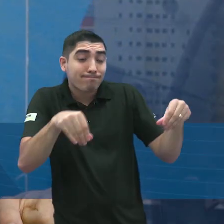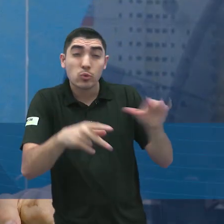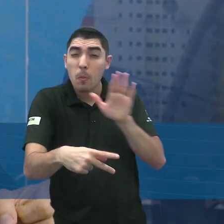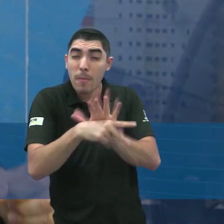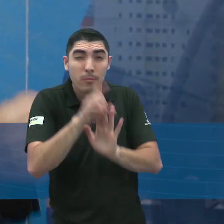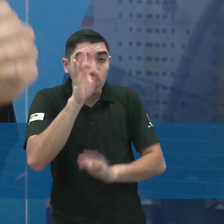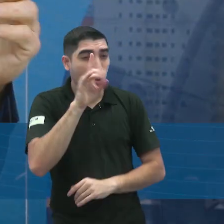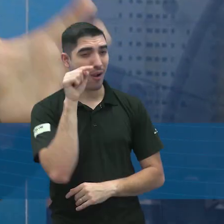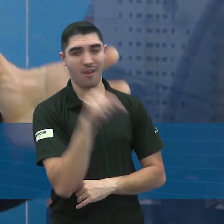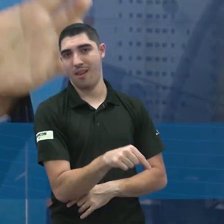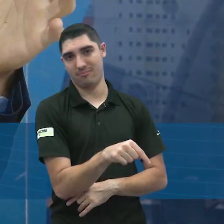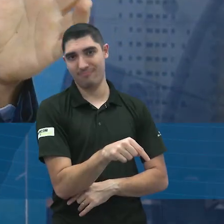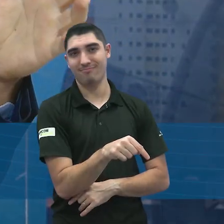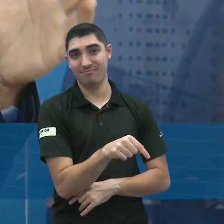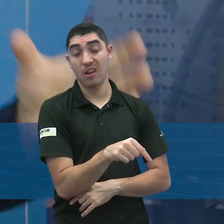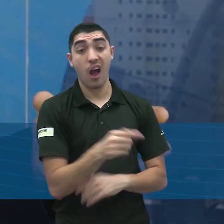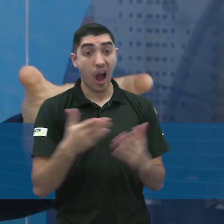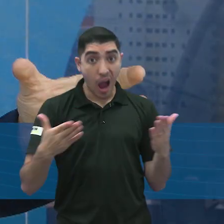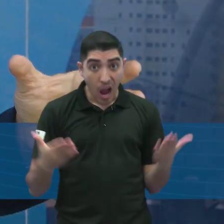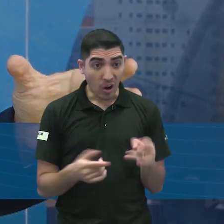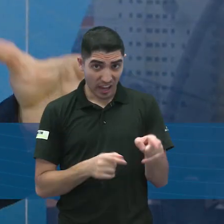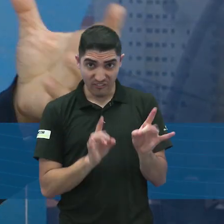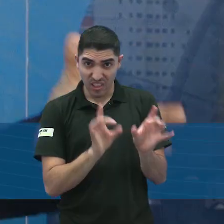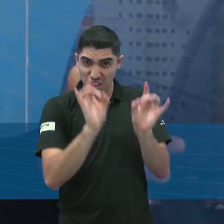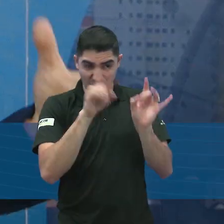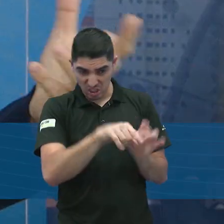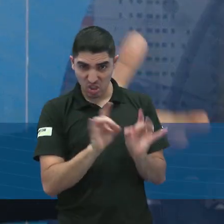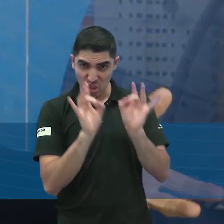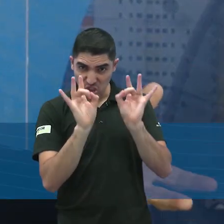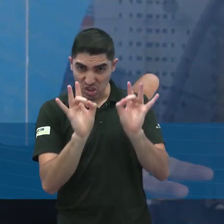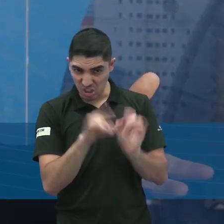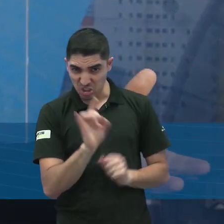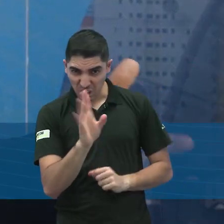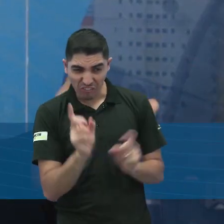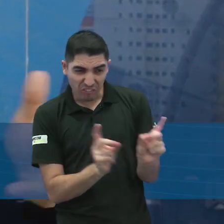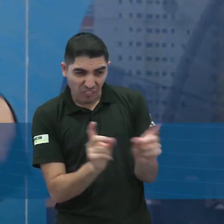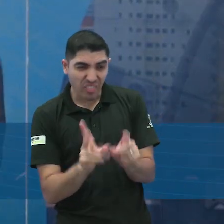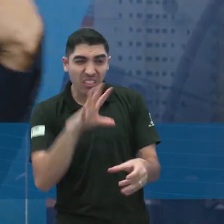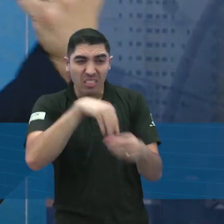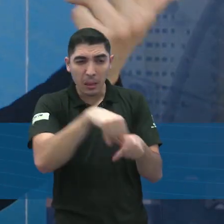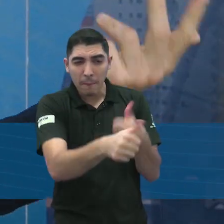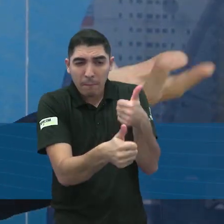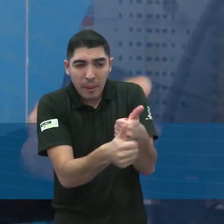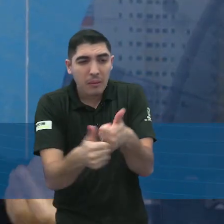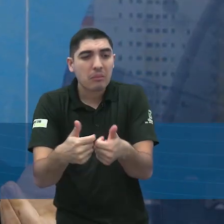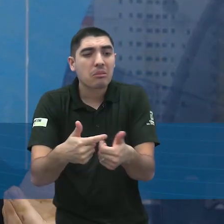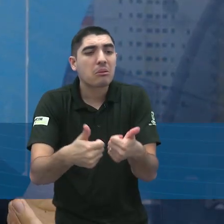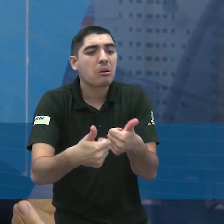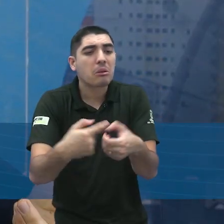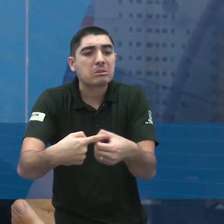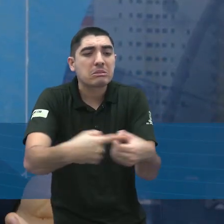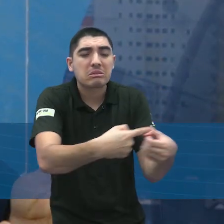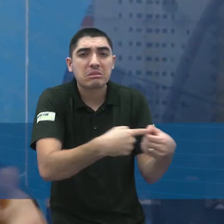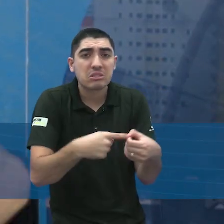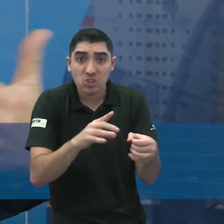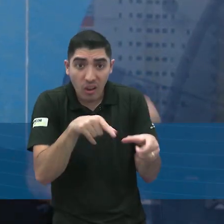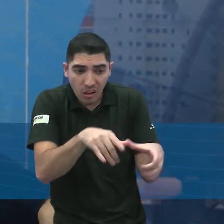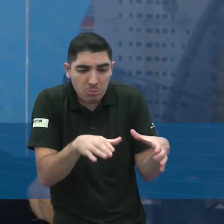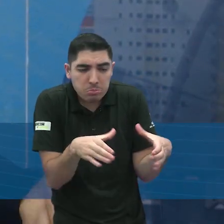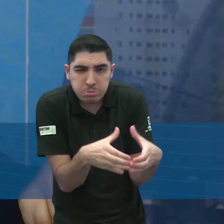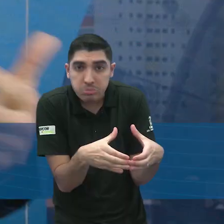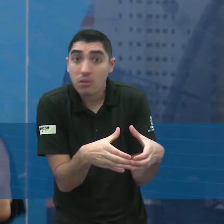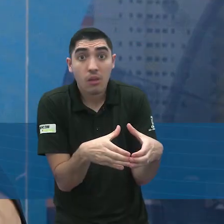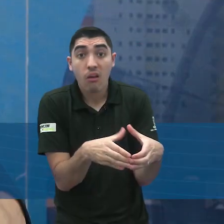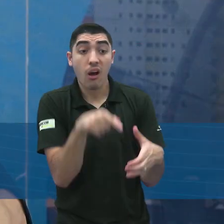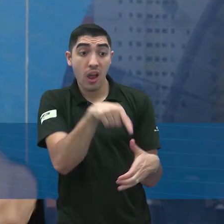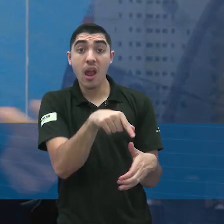para essa produção. Hoje ele não precisa mais vender somente para aquele público, ele consegue atingir um público muito maior, né, sem que ele